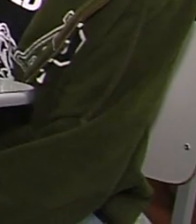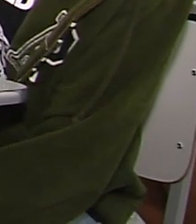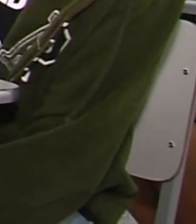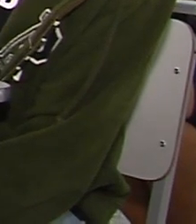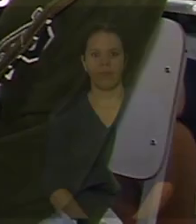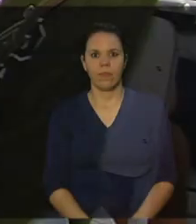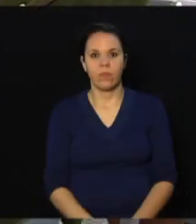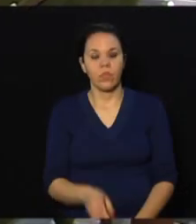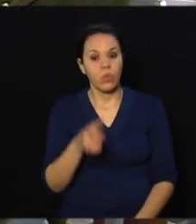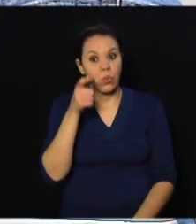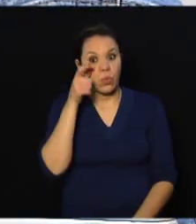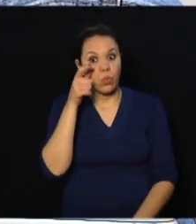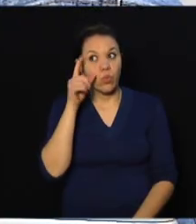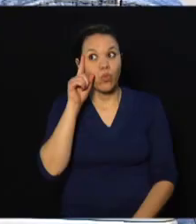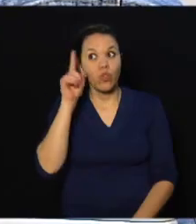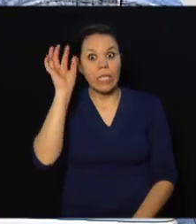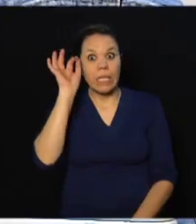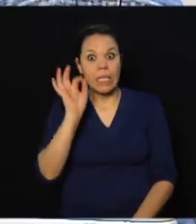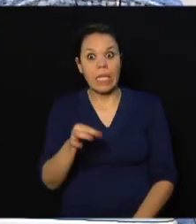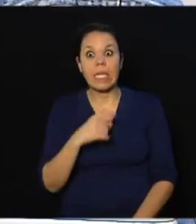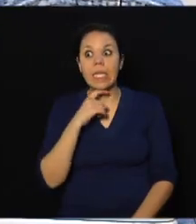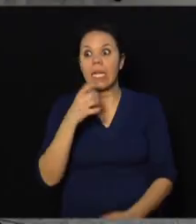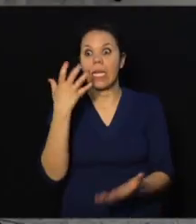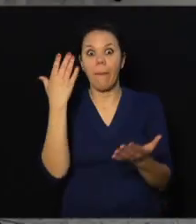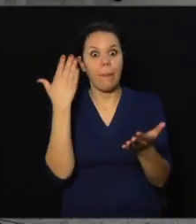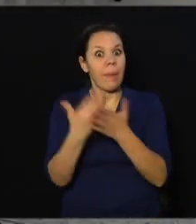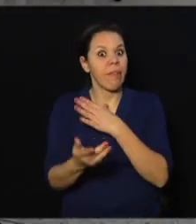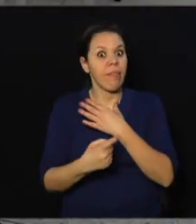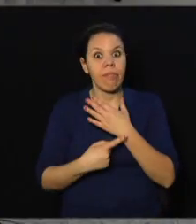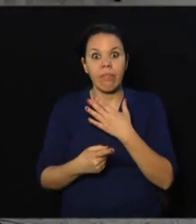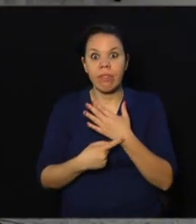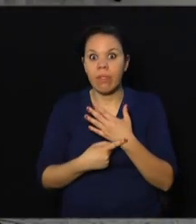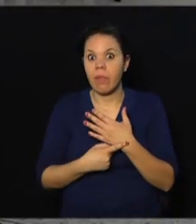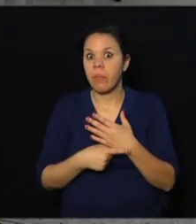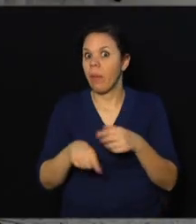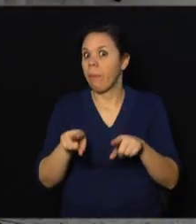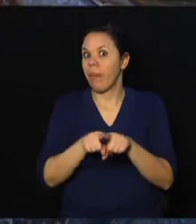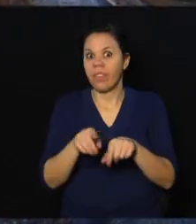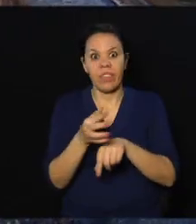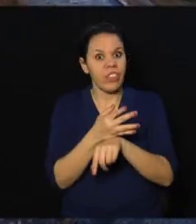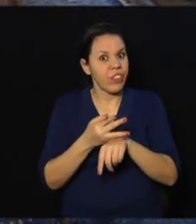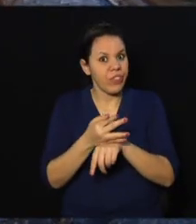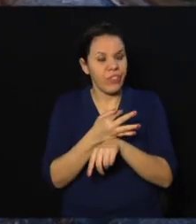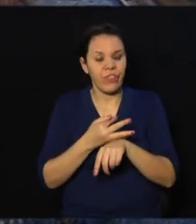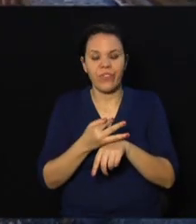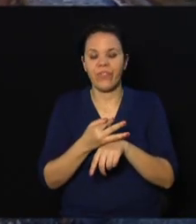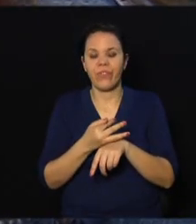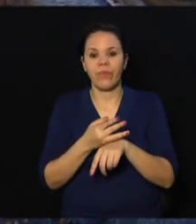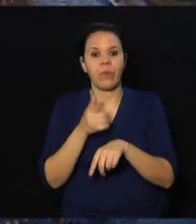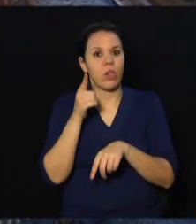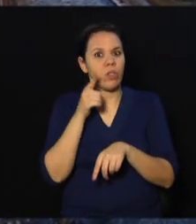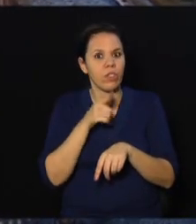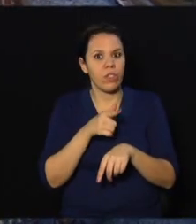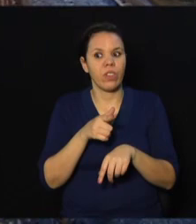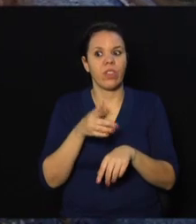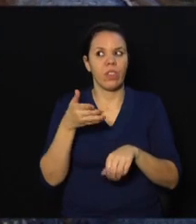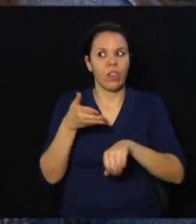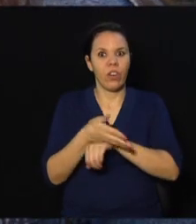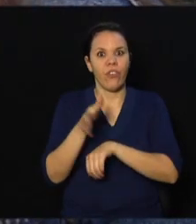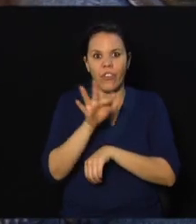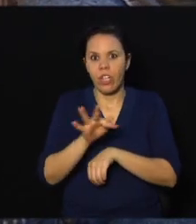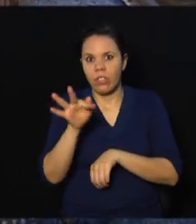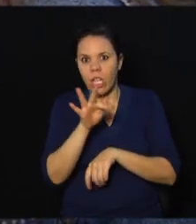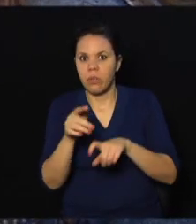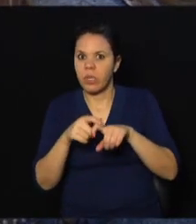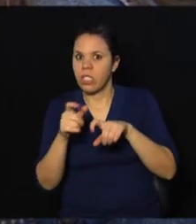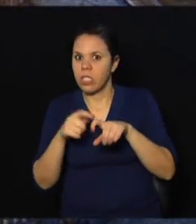De olho no calendário, ninguém quer perder tempo, nem nas férias. Para conseguir entrar numa faculdade de medicina,